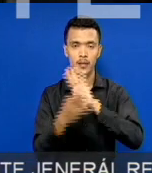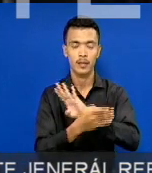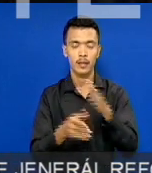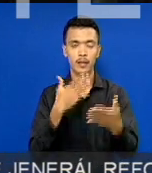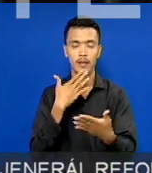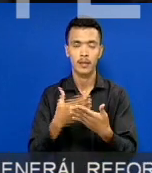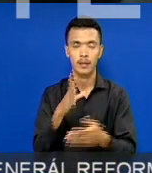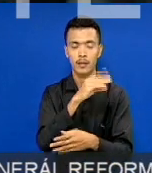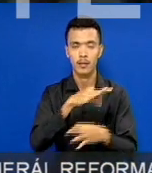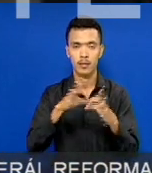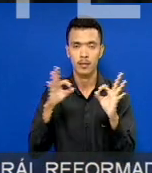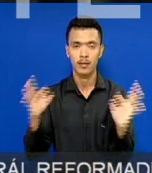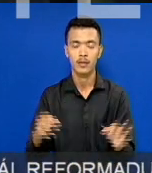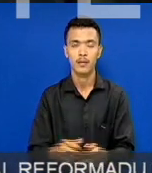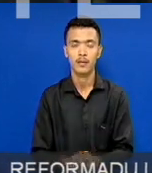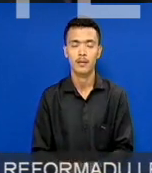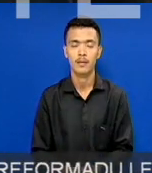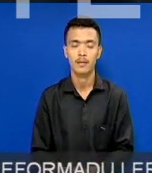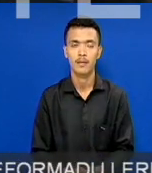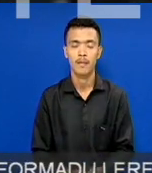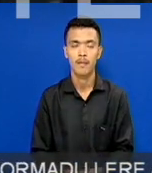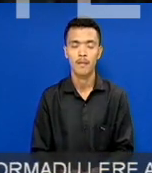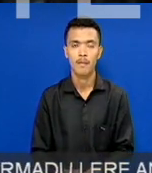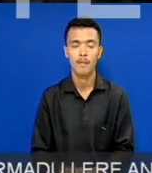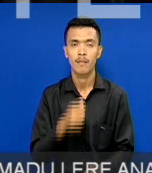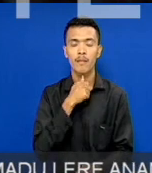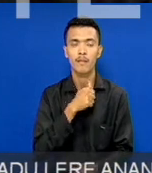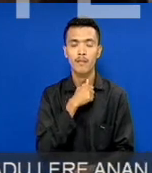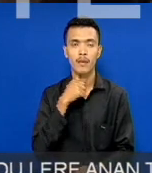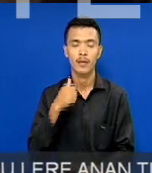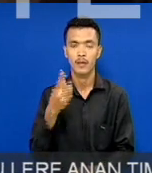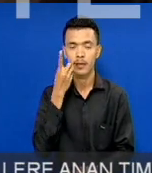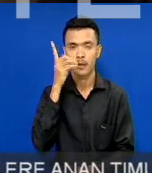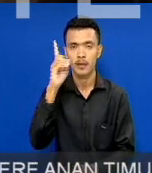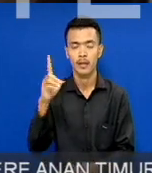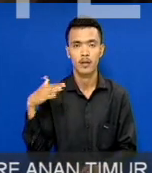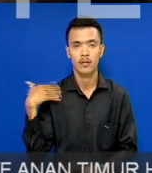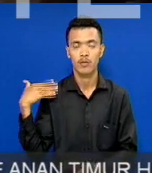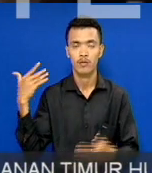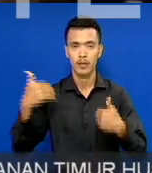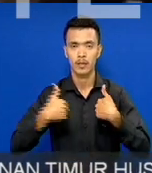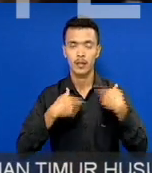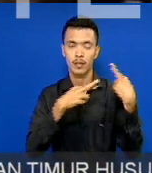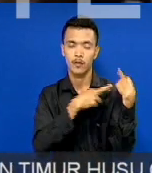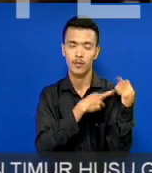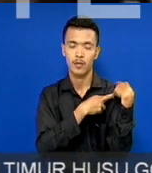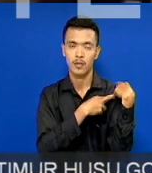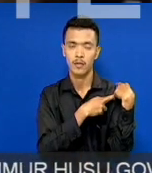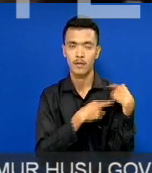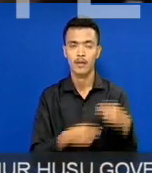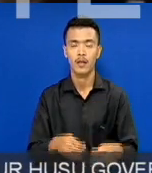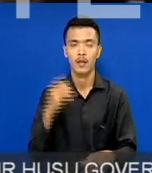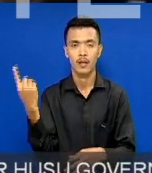santo, ita bele sai util ba nasaun, util ba krera. Padre Salesiano Nedehan, joven iha dever no responsabilidade